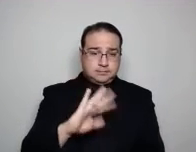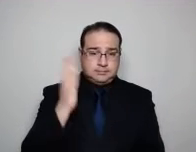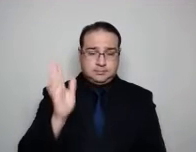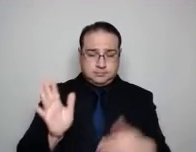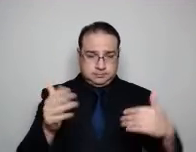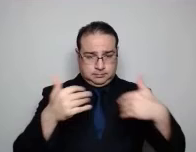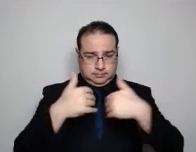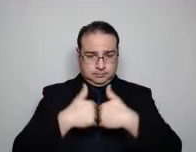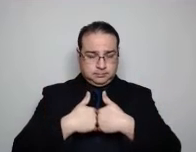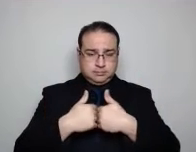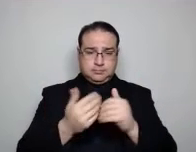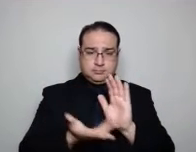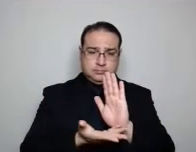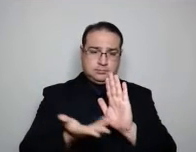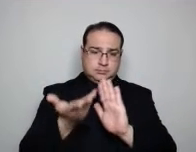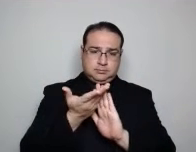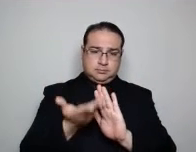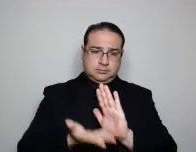aumentou demais.